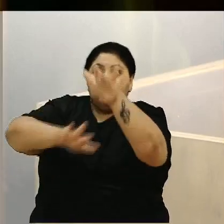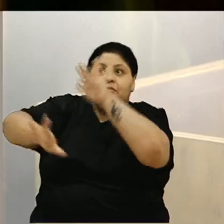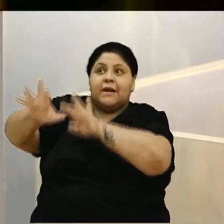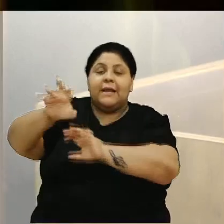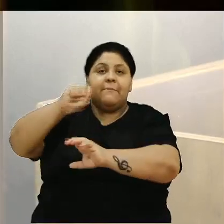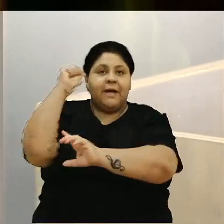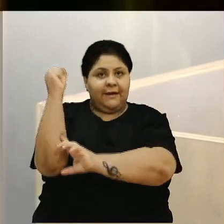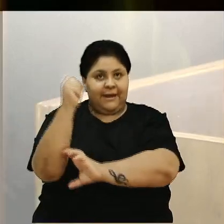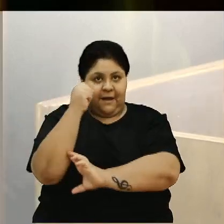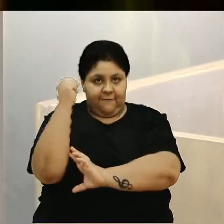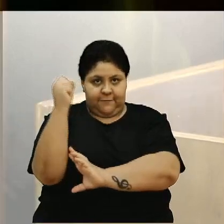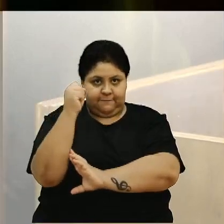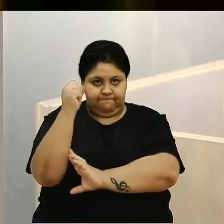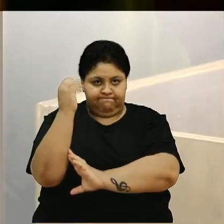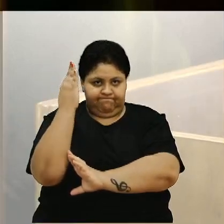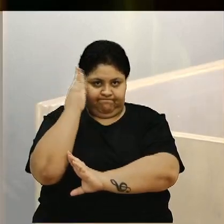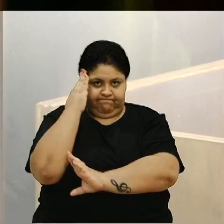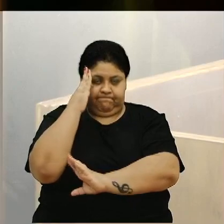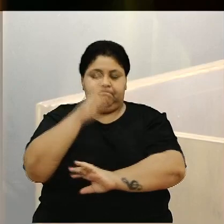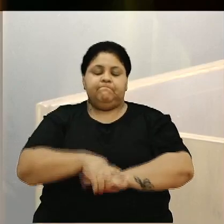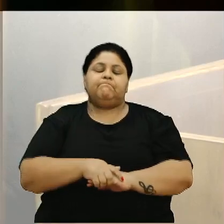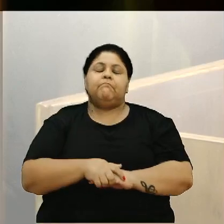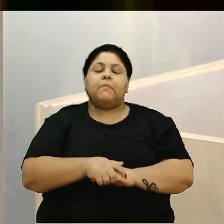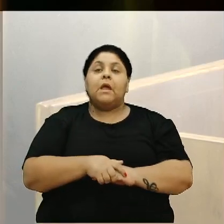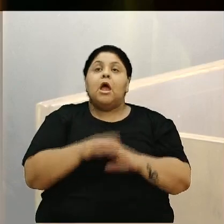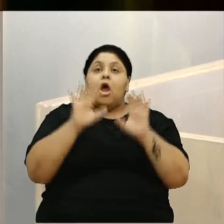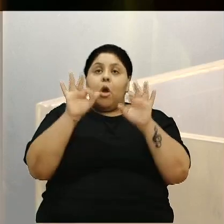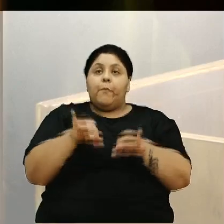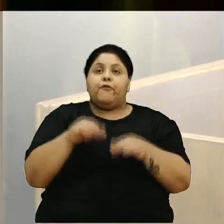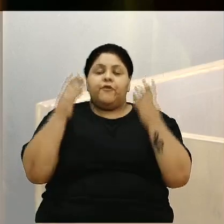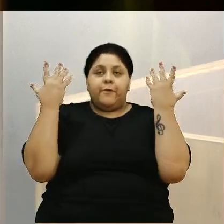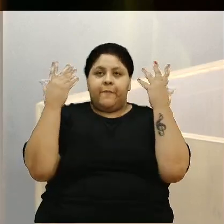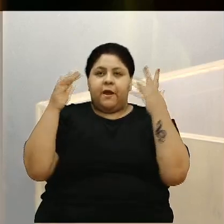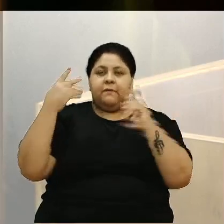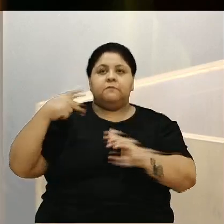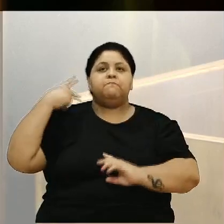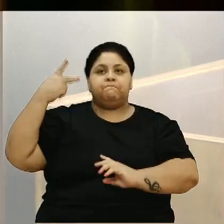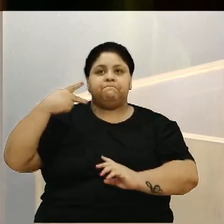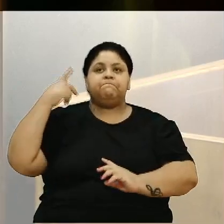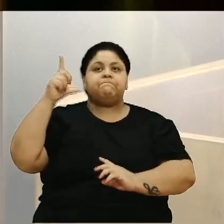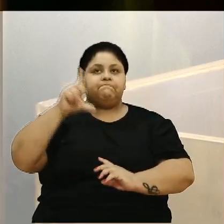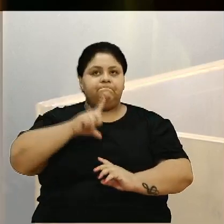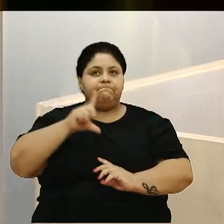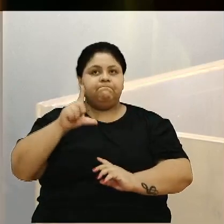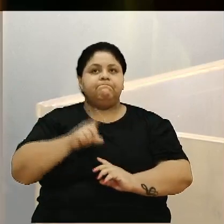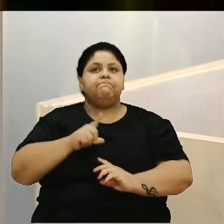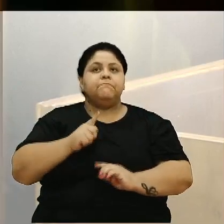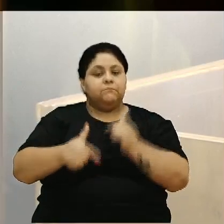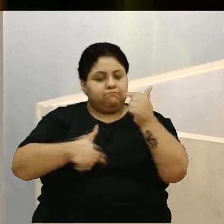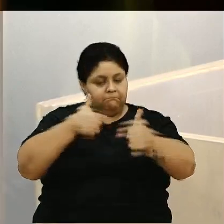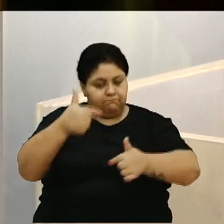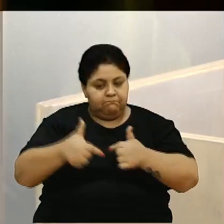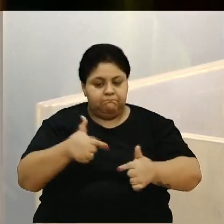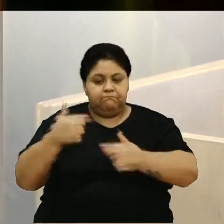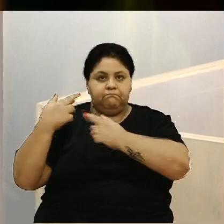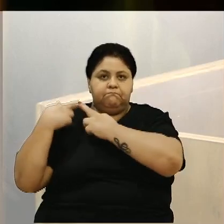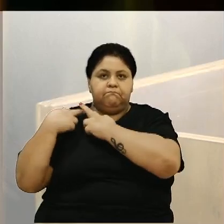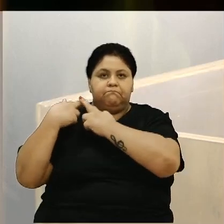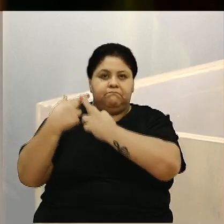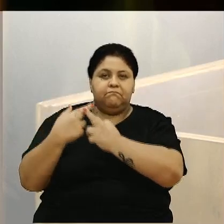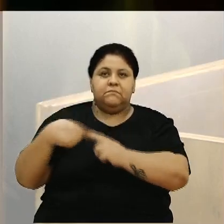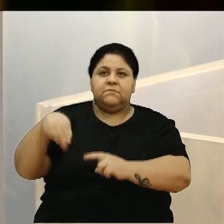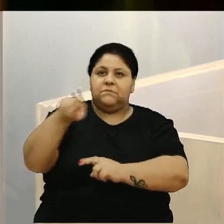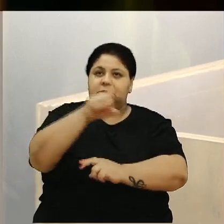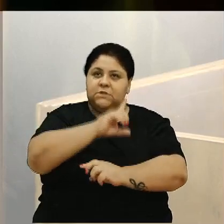quero parabenizar aqui os colegas vereadores, né? Eu acho que essa Câmara tem sido muito proativa, muito responsável. Eu tenho me encontrado